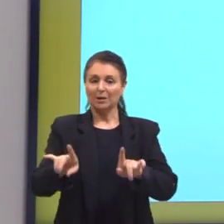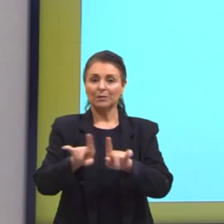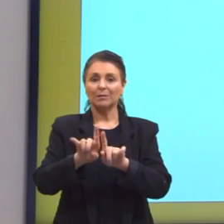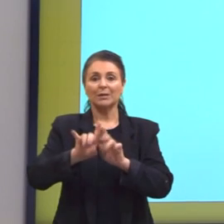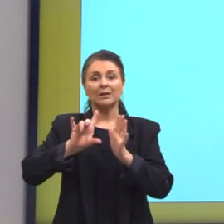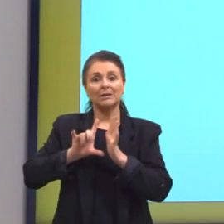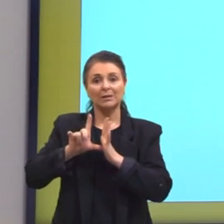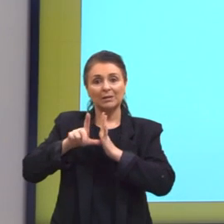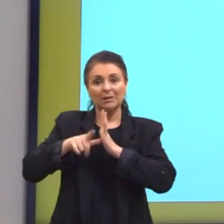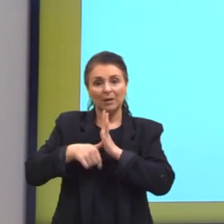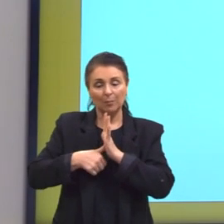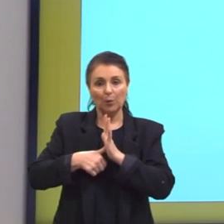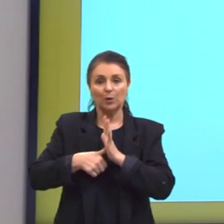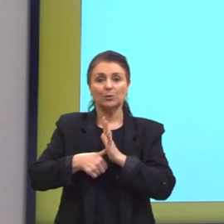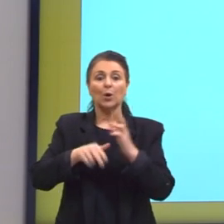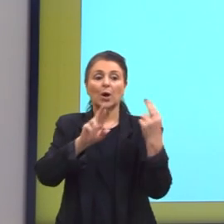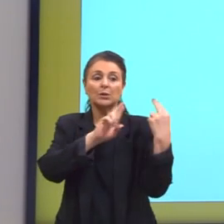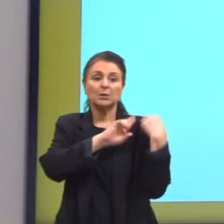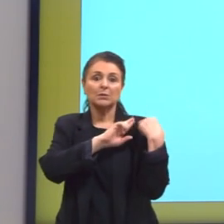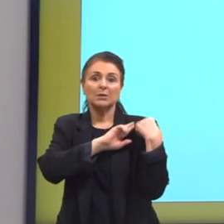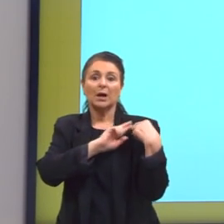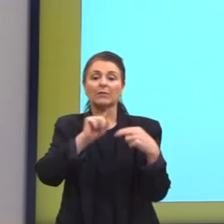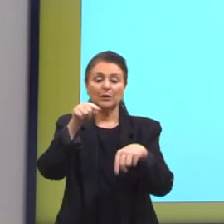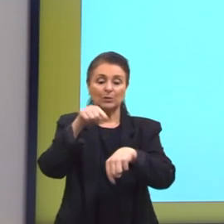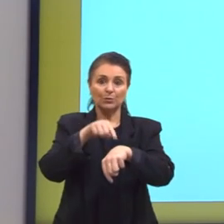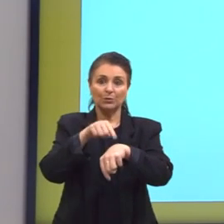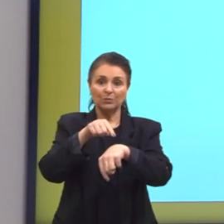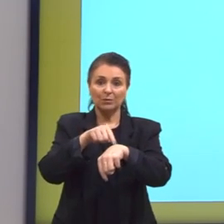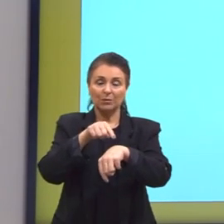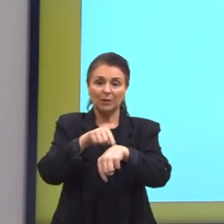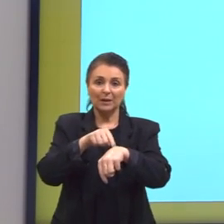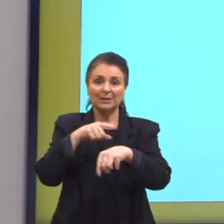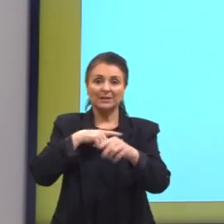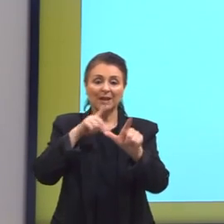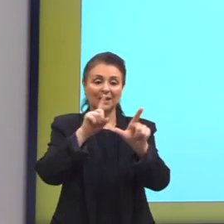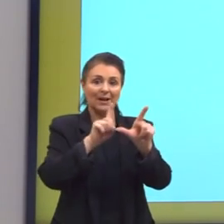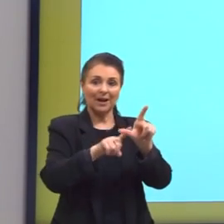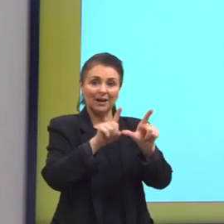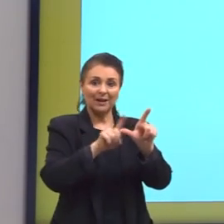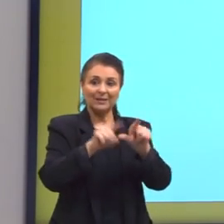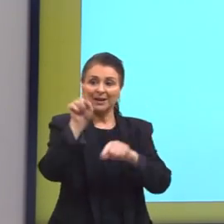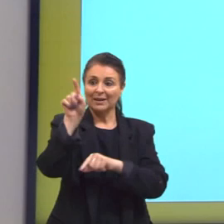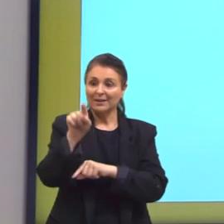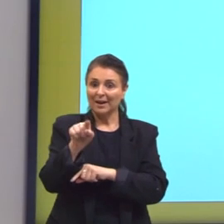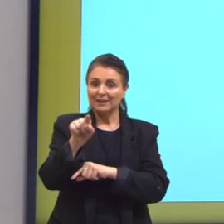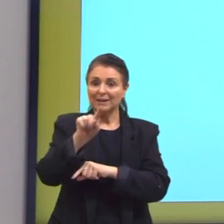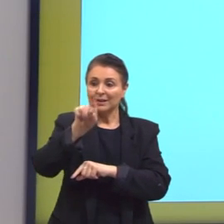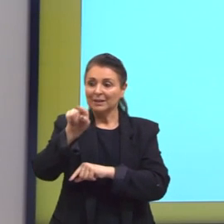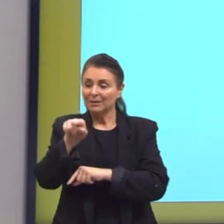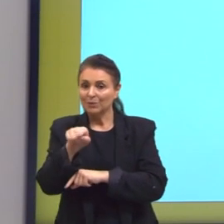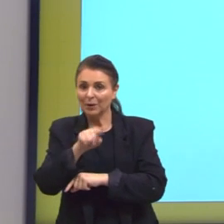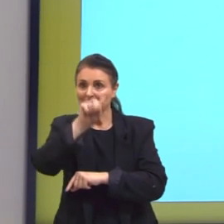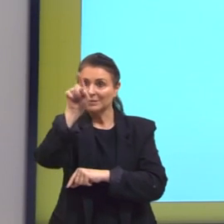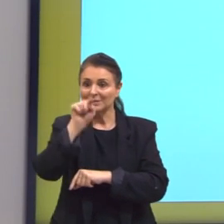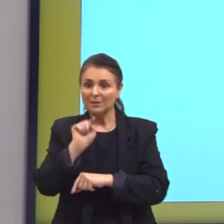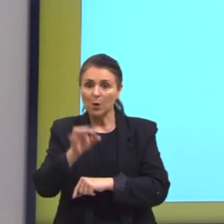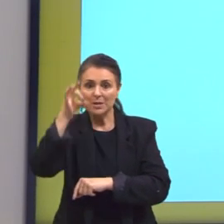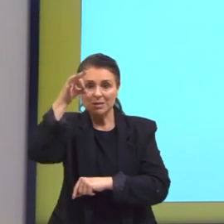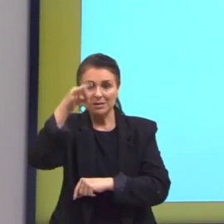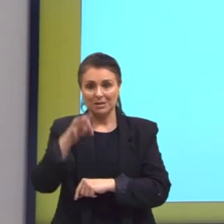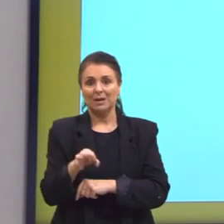depois os responsáveis e os horários ali tem a grafia e acentuação correta as palavras